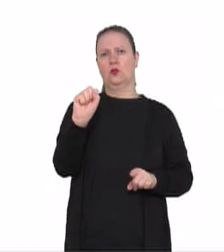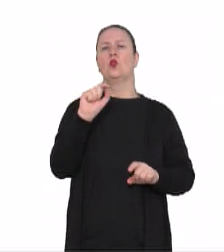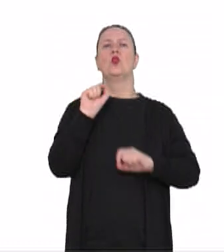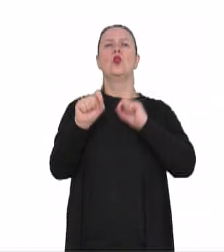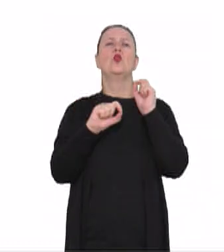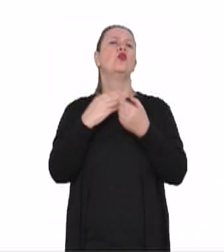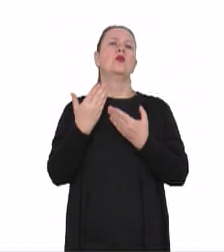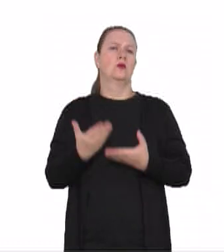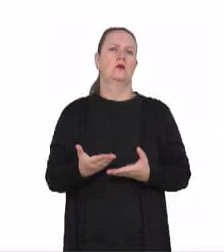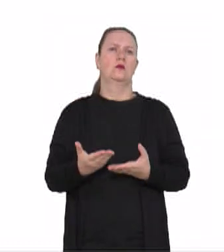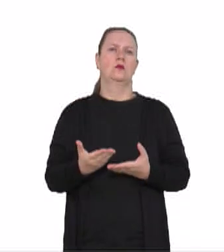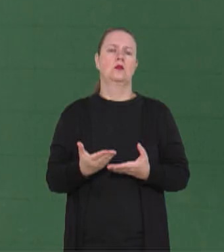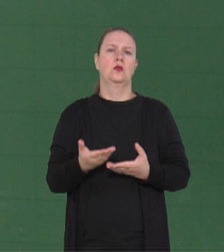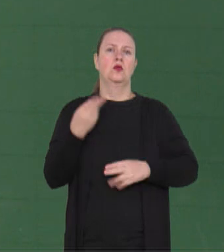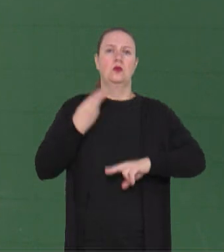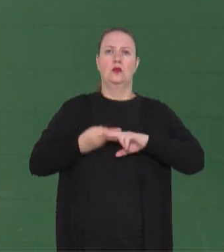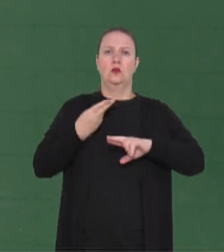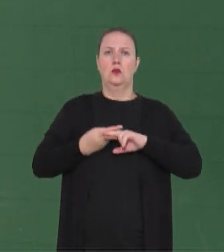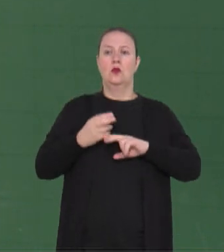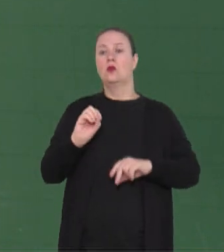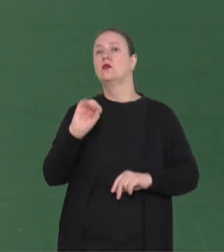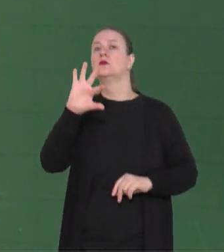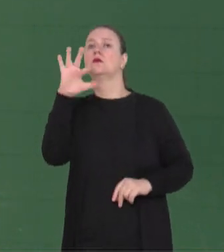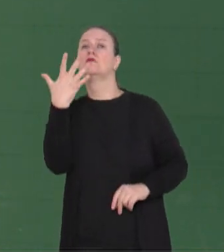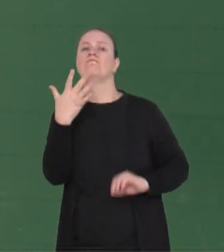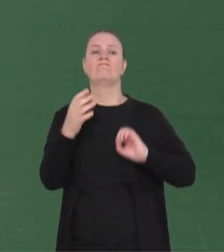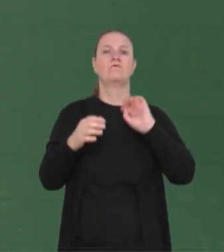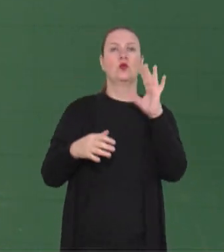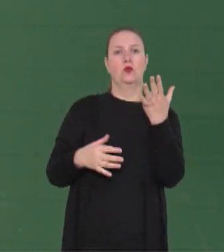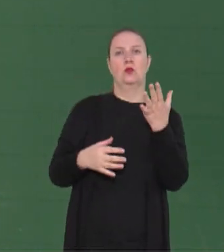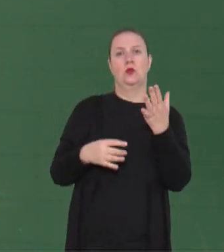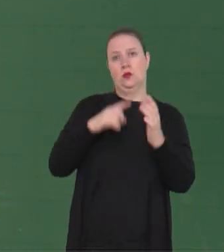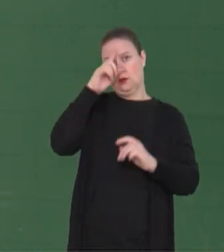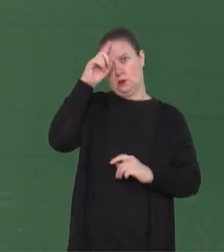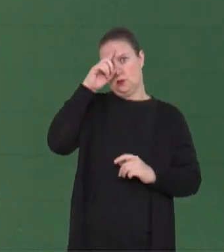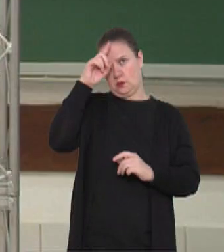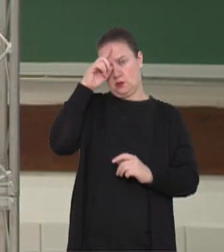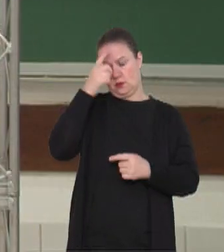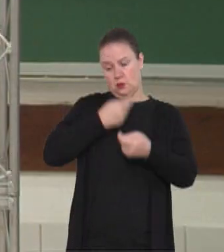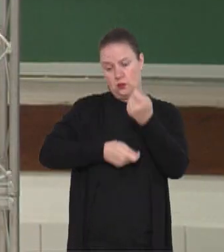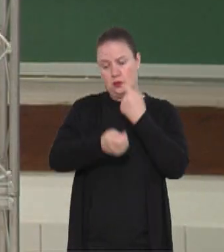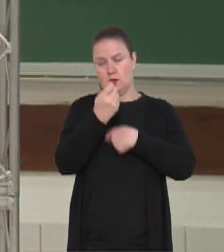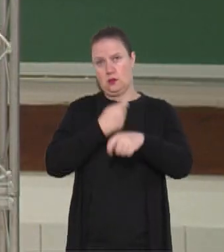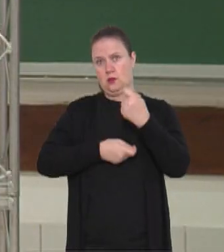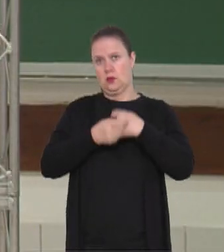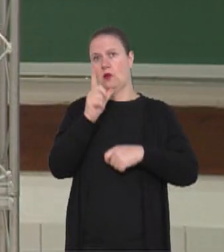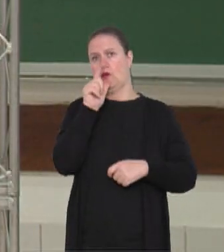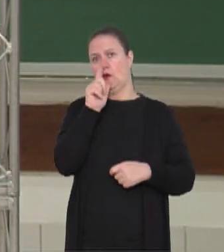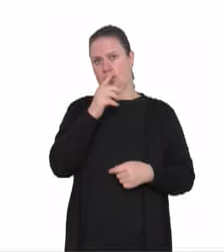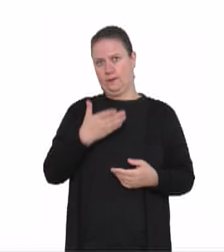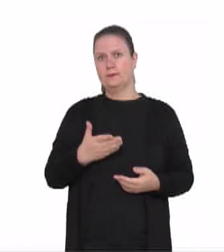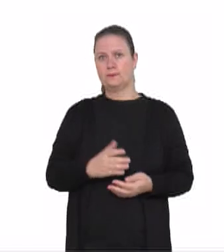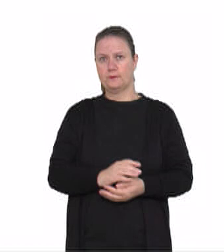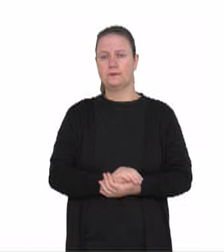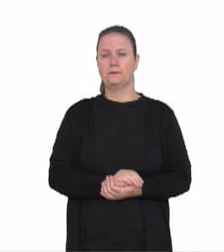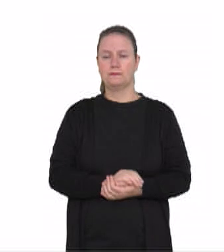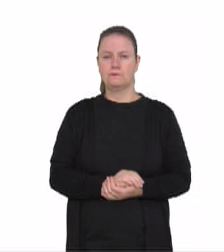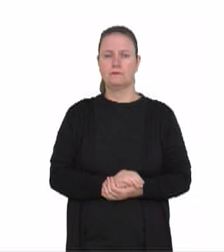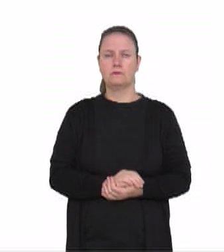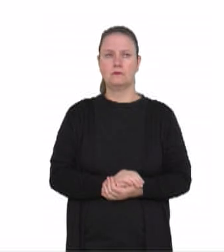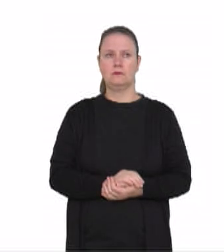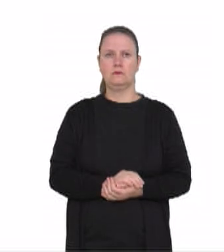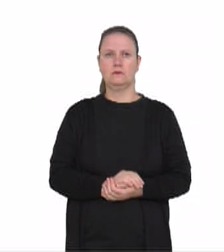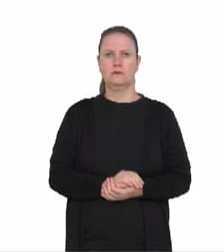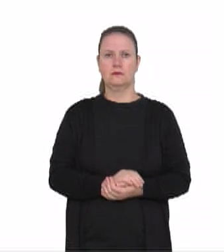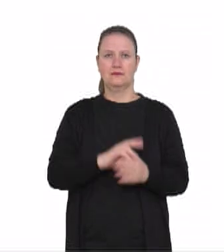eles foram usados para os fatos ecológicos ou para as dicas ecológicas. E a letra B, letter B, diz assim: the verbs